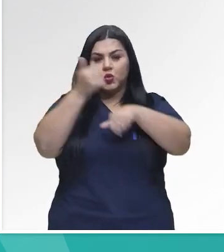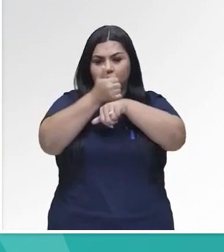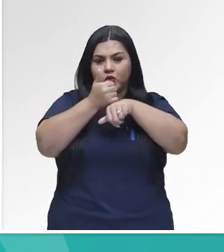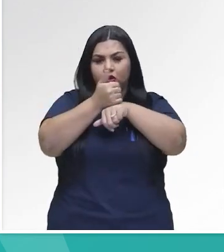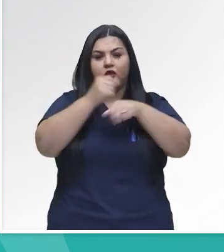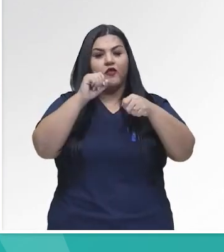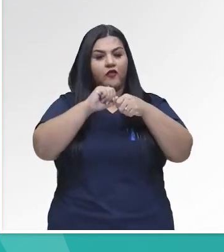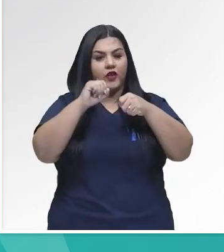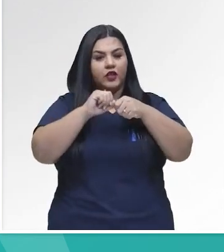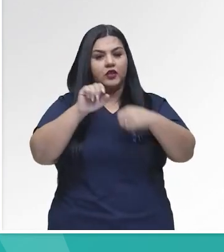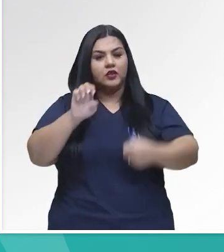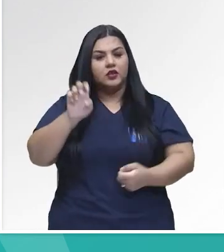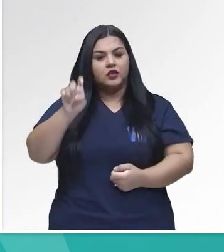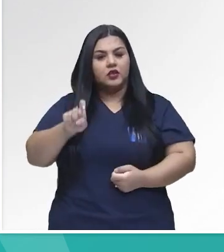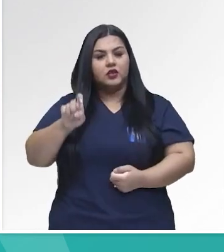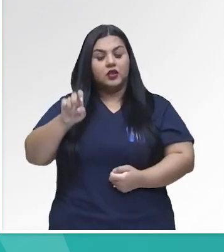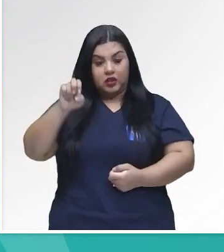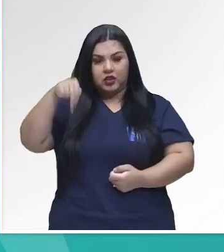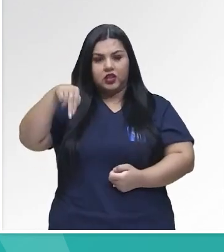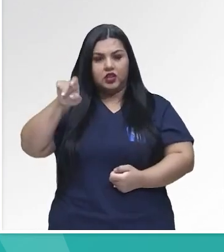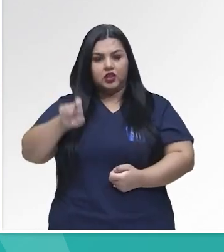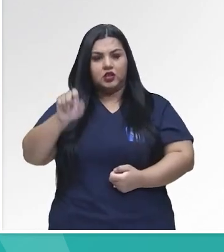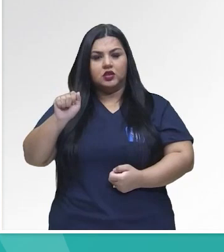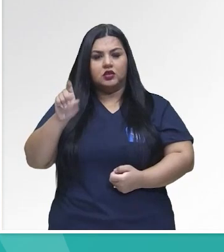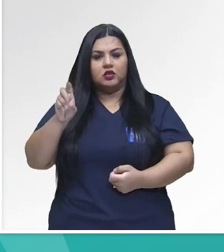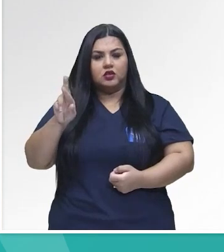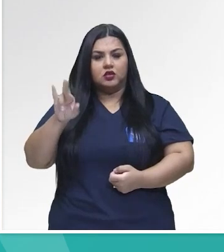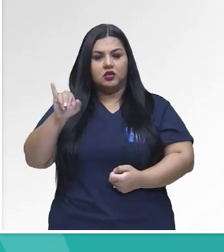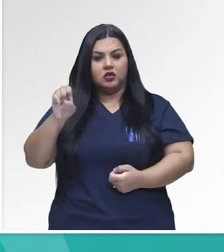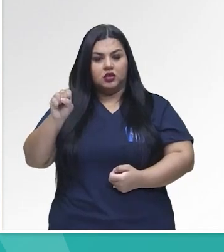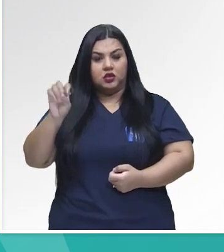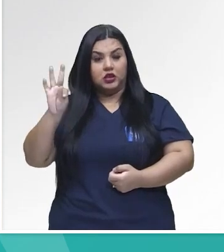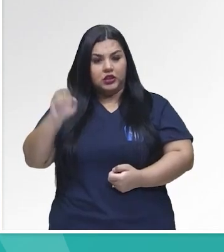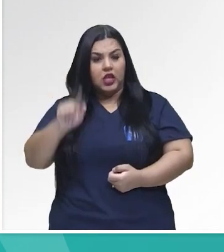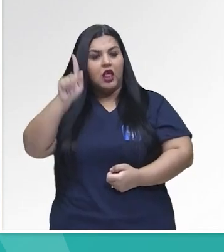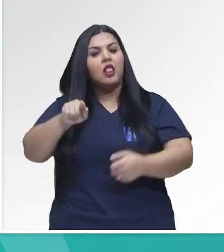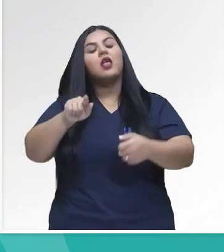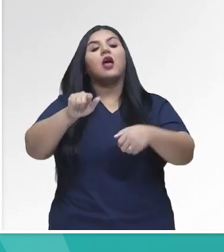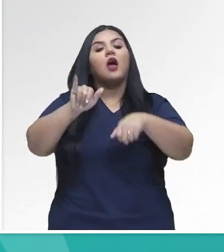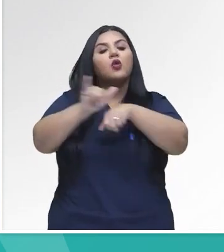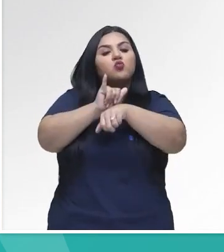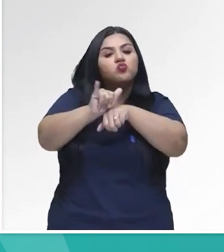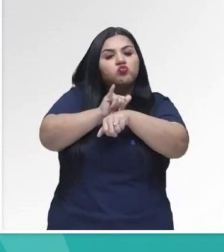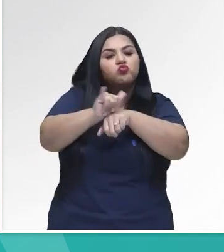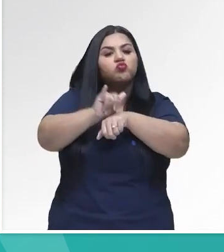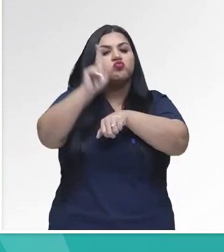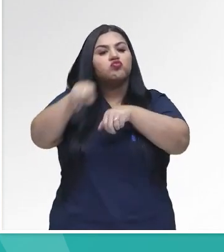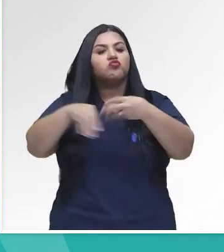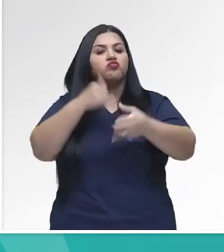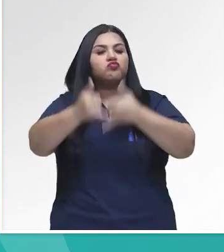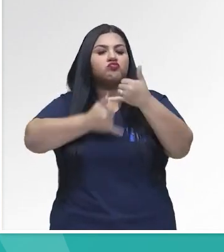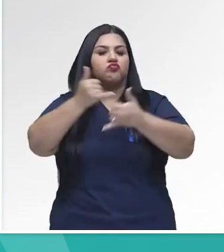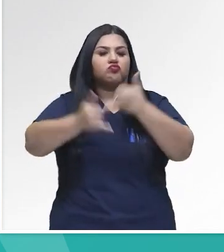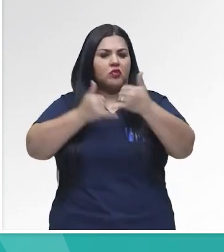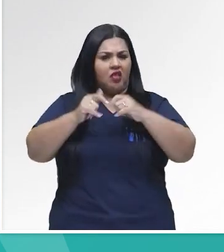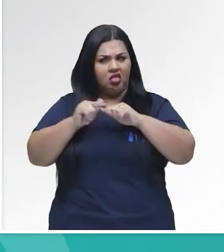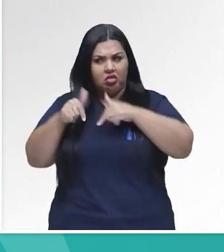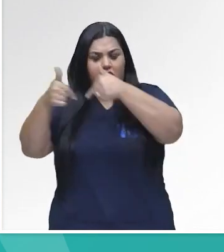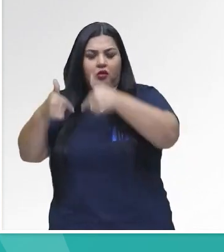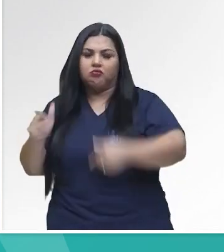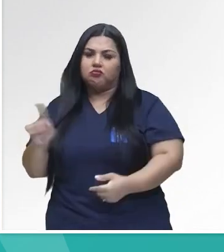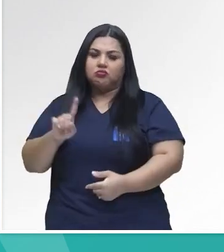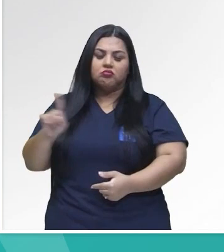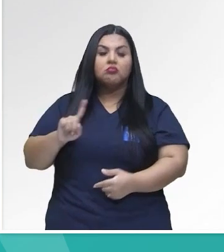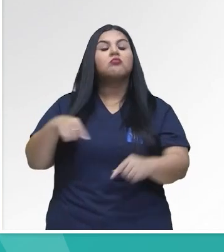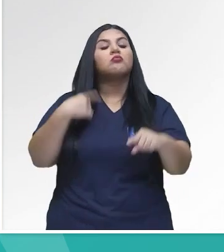de enxadrista. E ele é um jogo de estratégia e não de sorte. Por que ele é um jogo de estratégia?